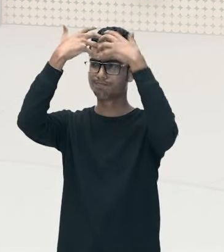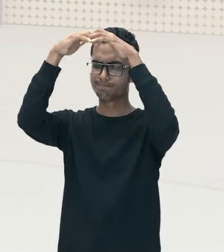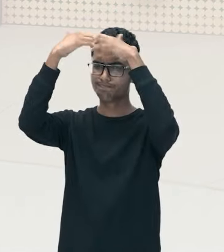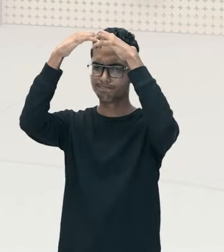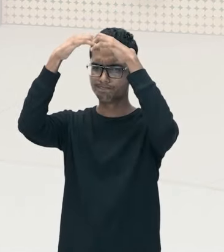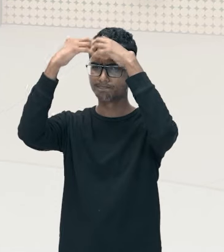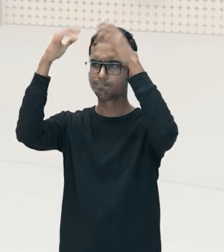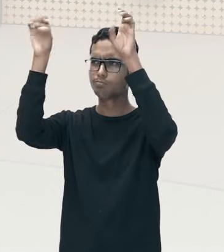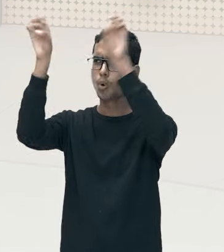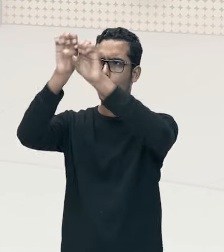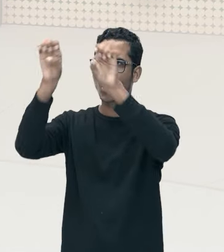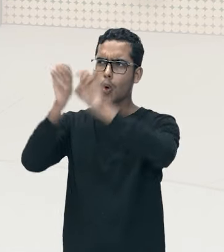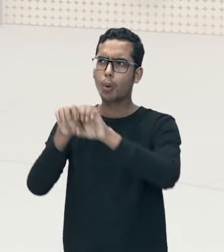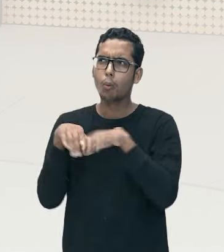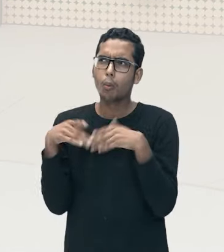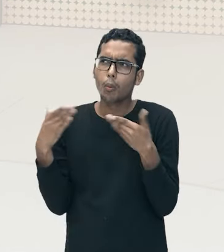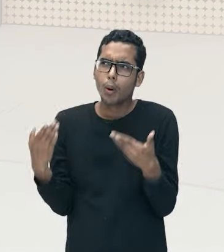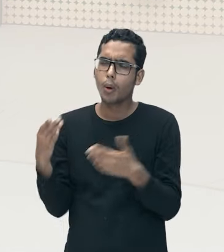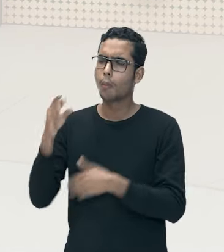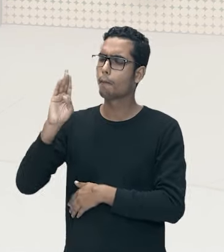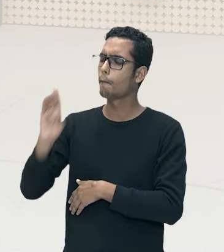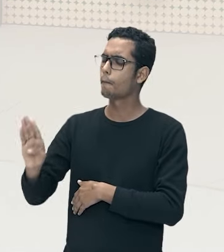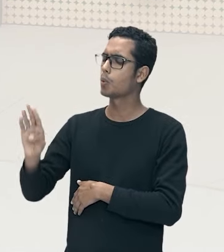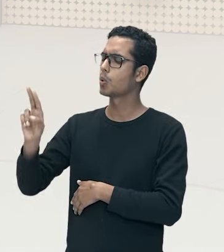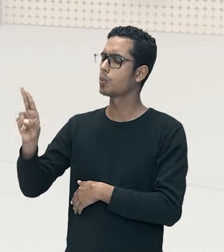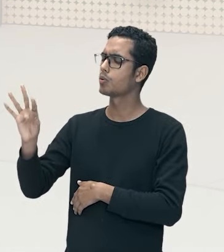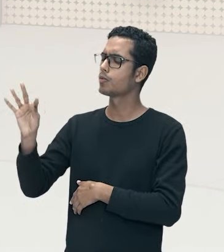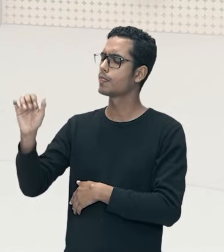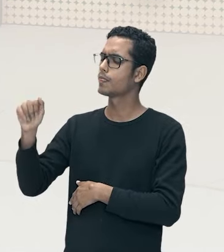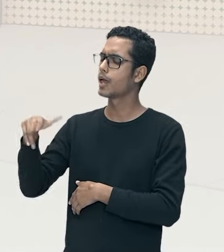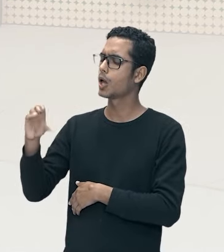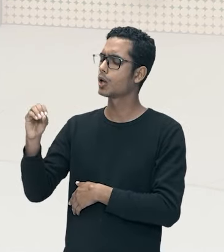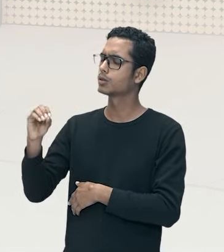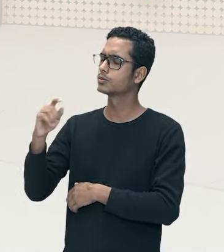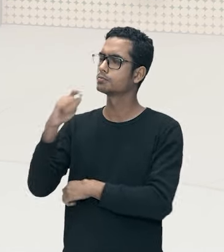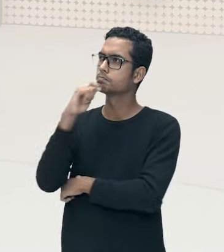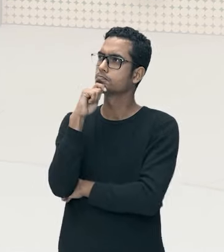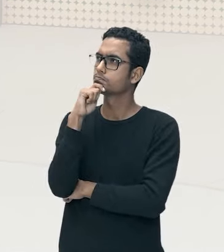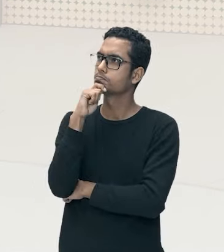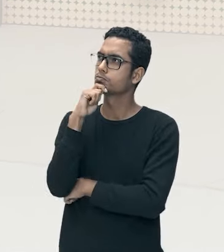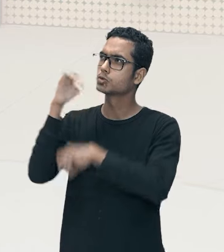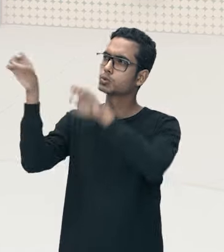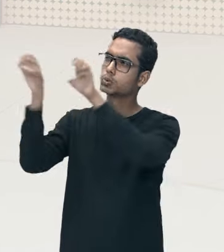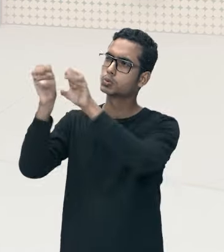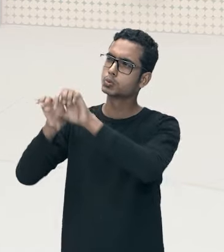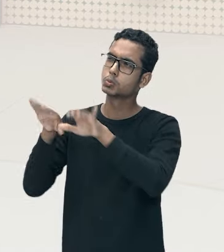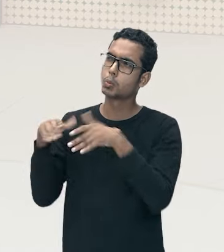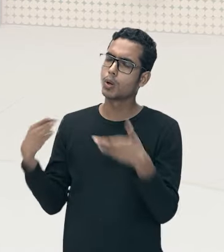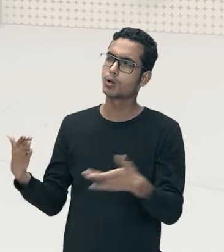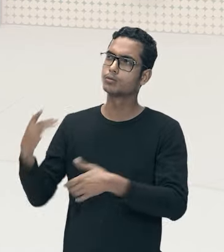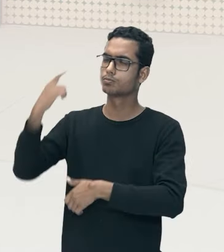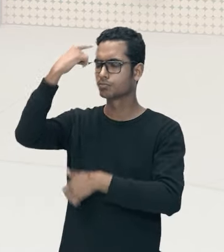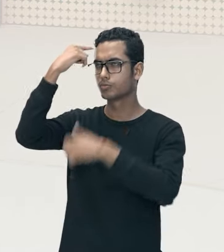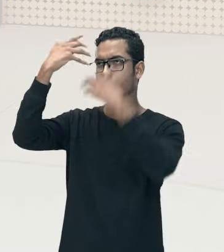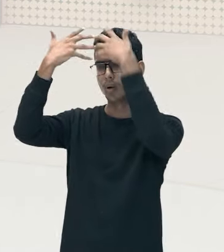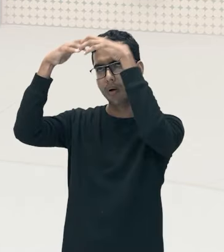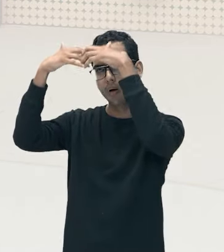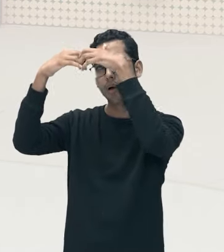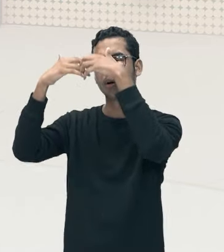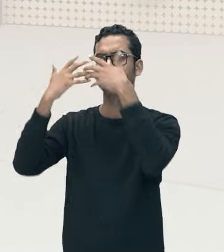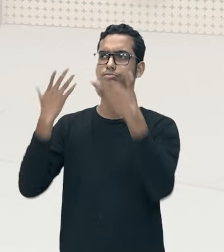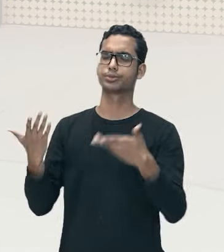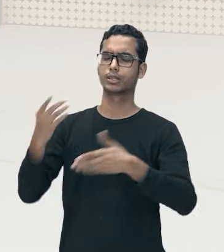estrutura que tem um butano gente que que vocês acham qual a estrutura que um butano possui aí a gente vai raciocinar pô se o